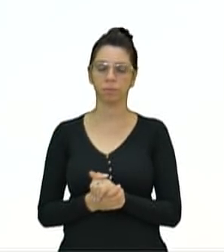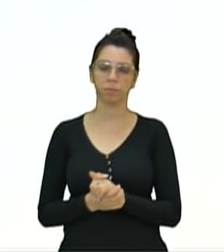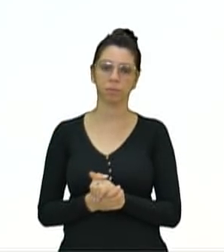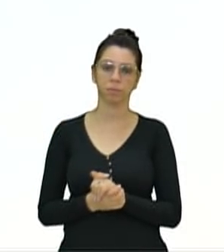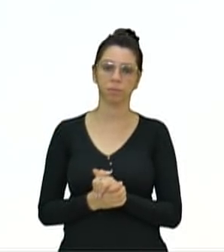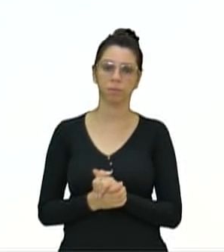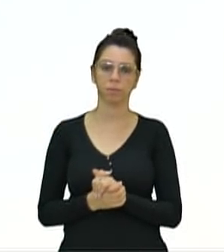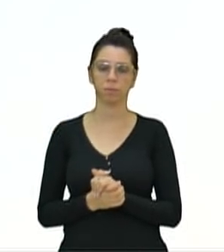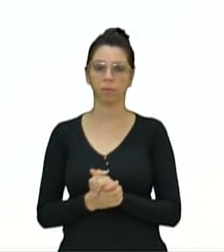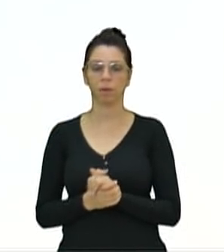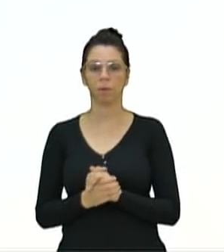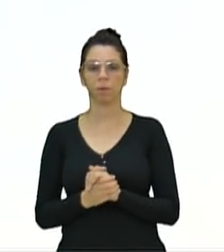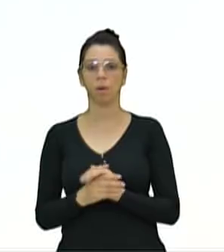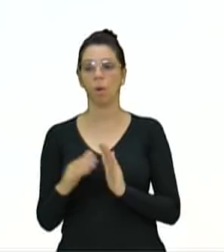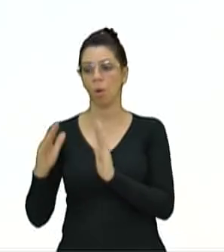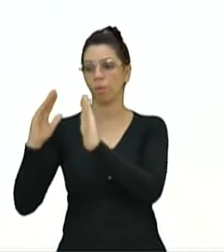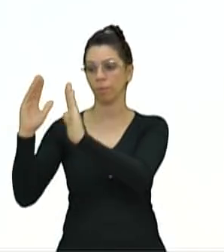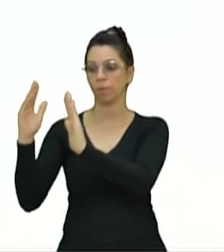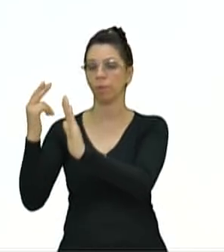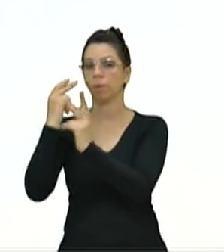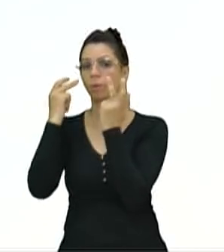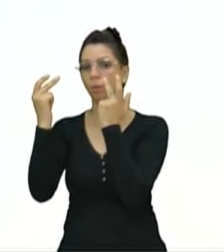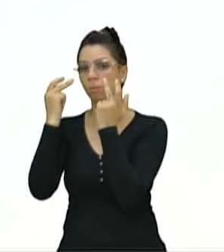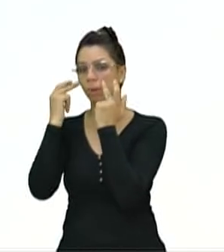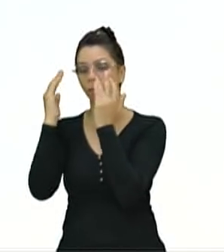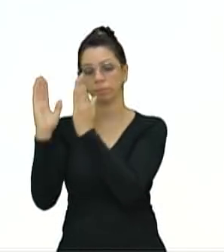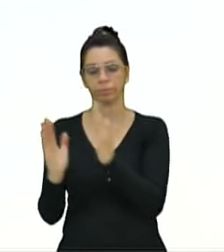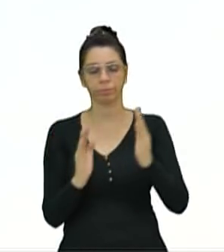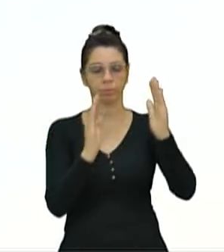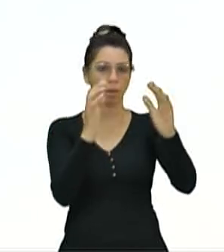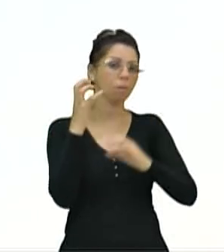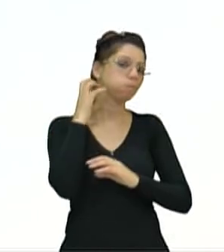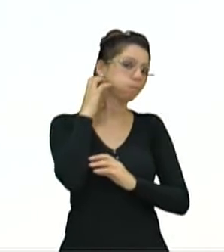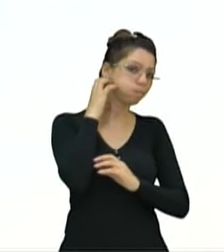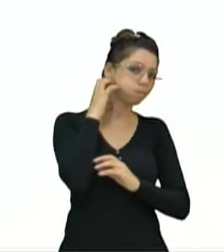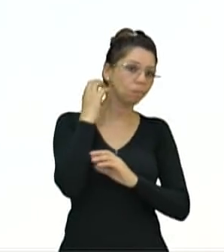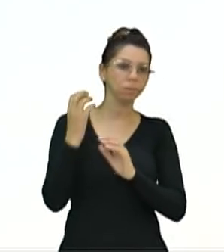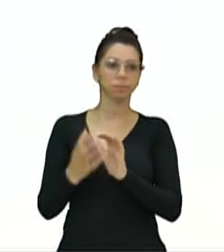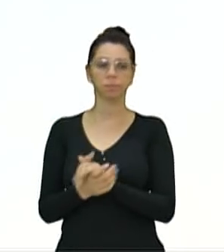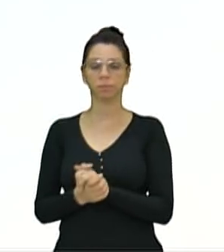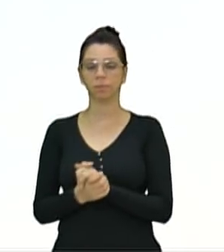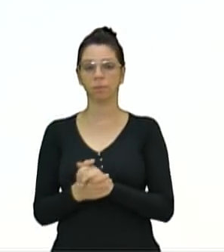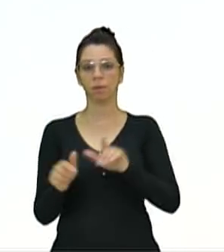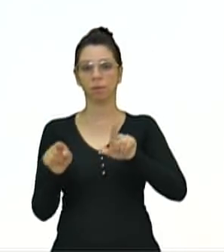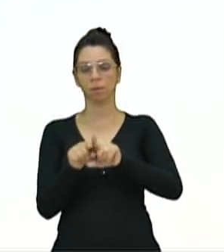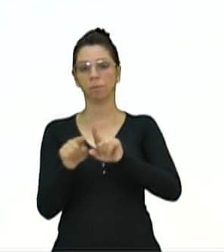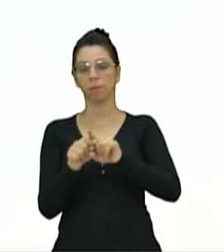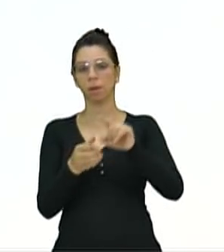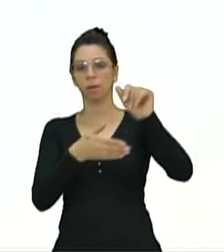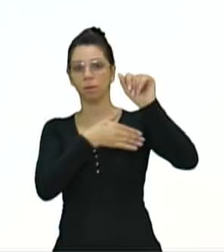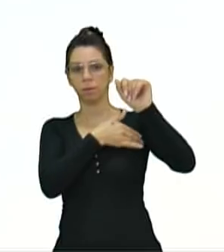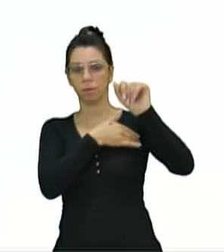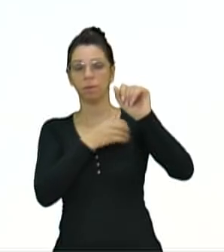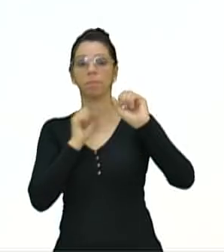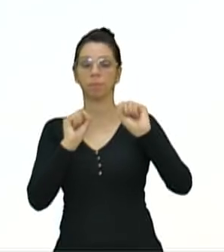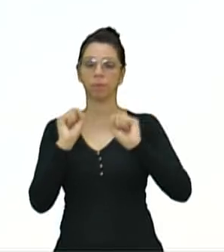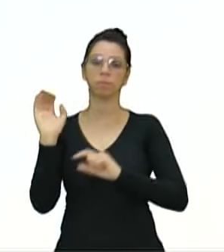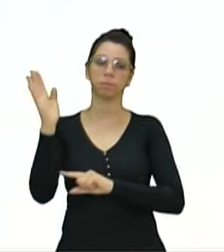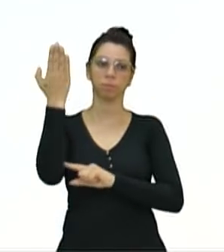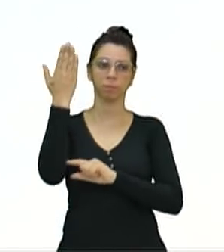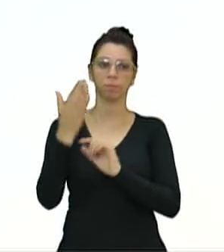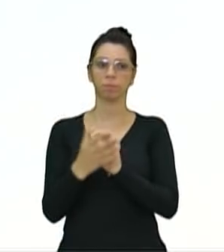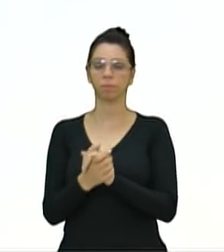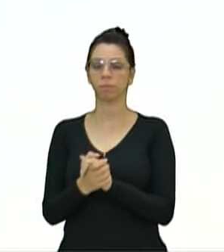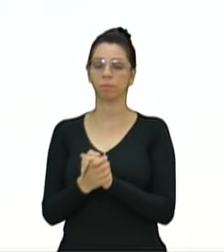aqueles inchados, então uma infecção, Aqui, olha, na axila, como eu comentei, que também pode acontecer. E